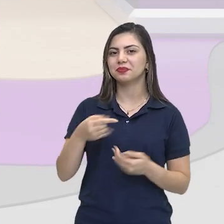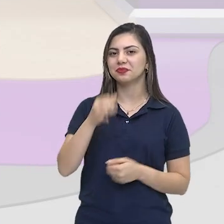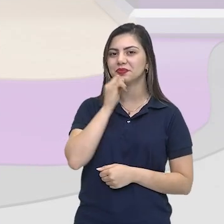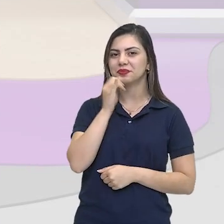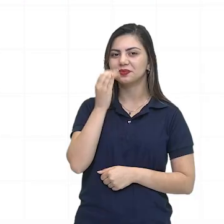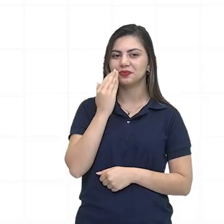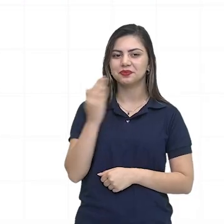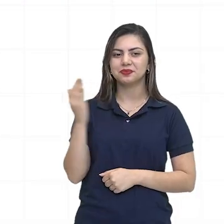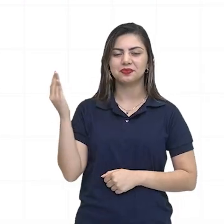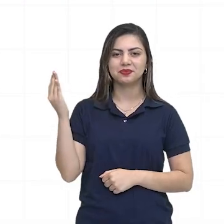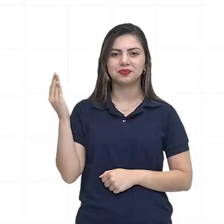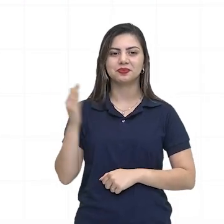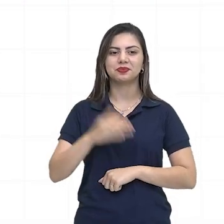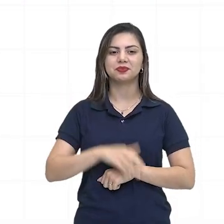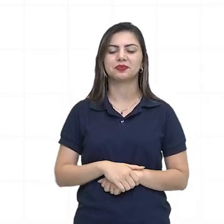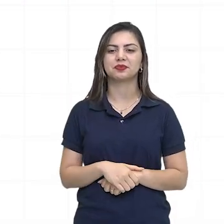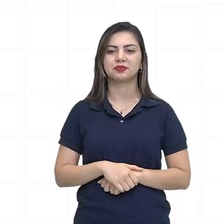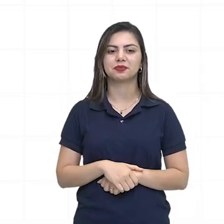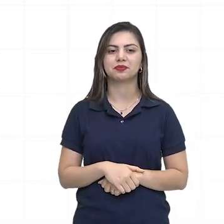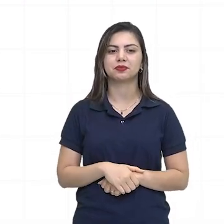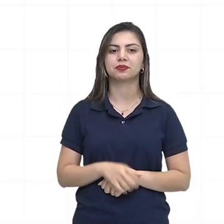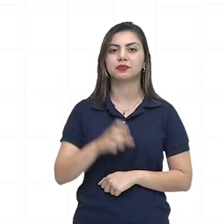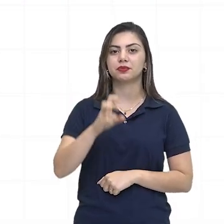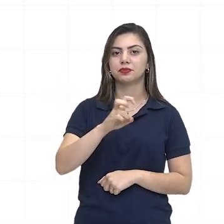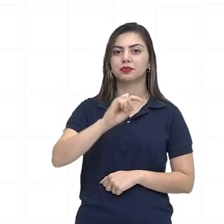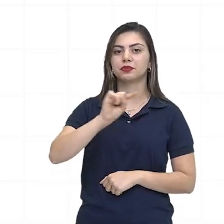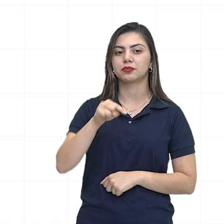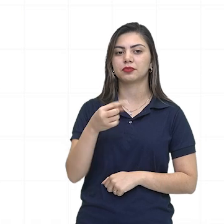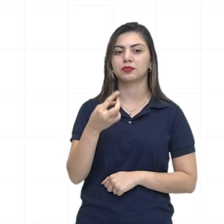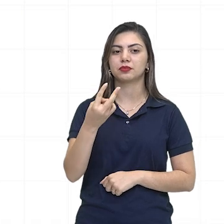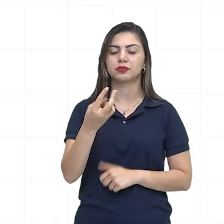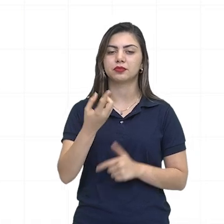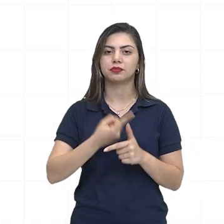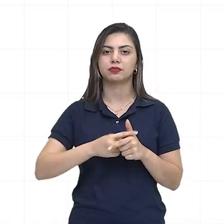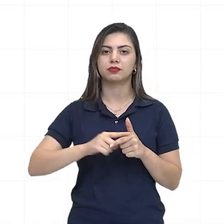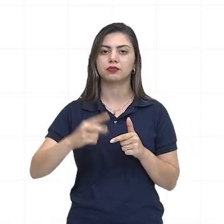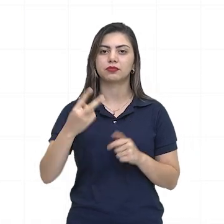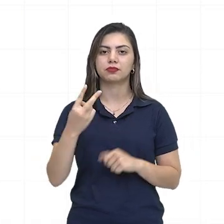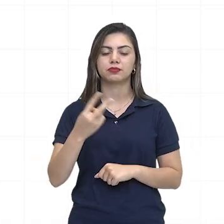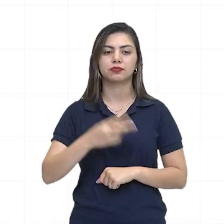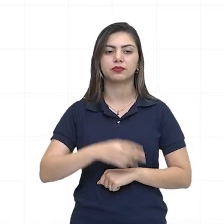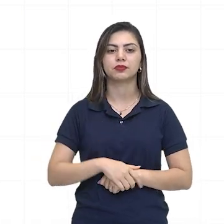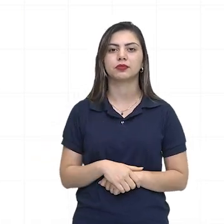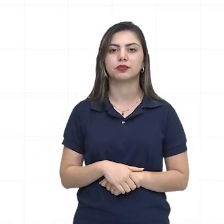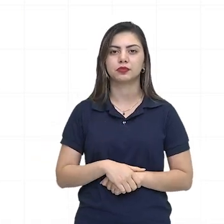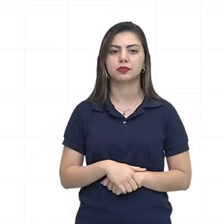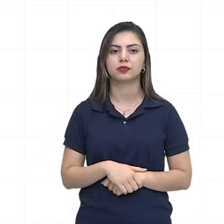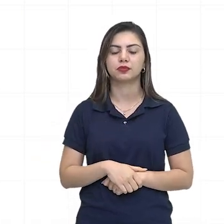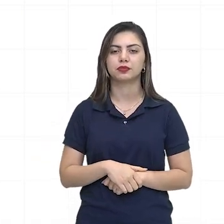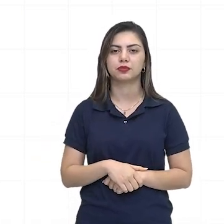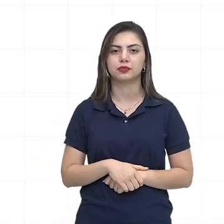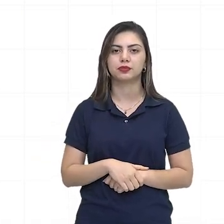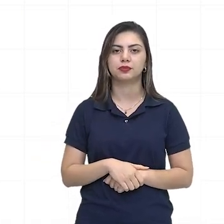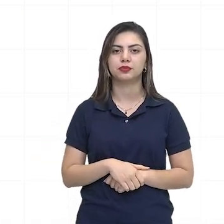primeiro exemplo. Temos aí 5,2 dividido por